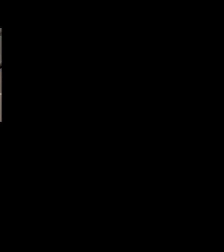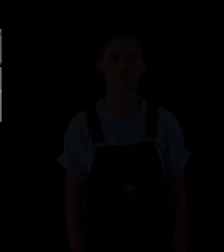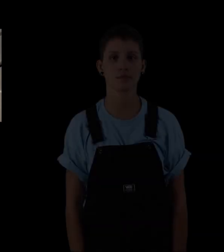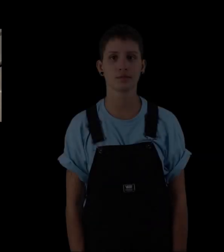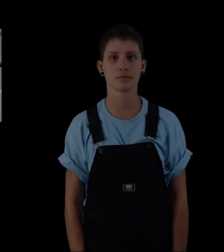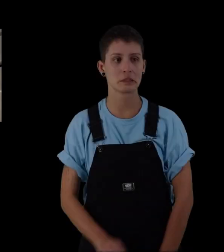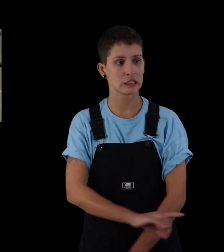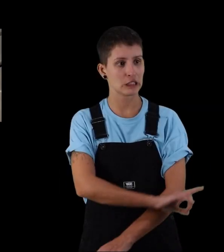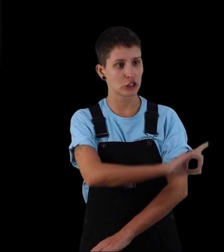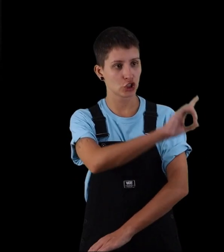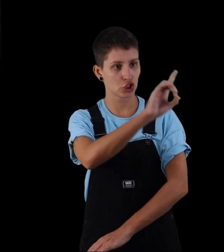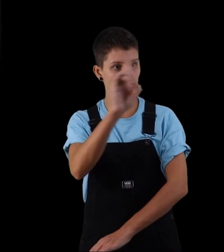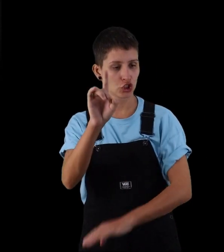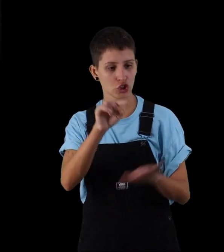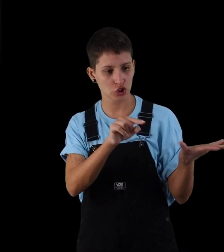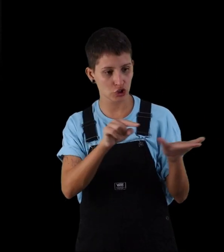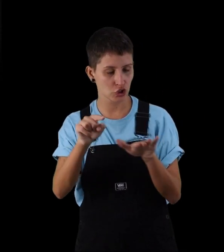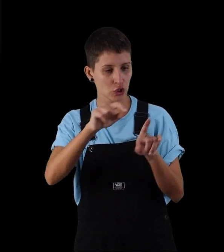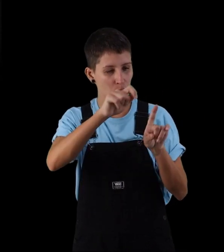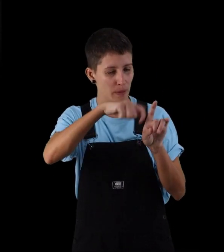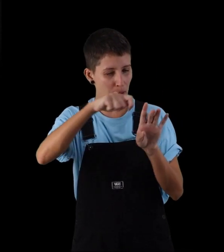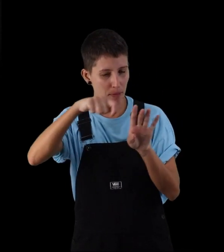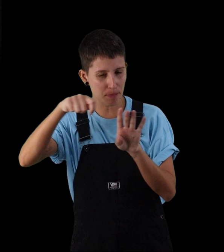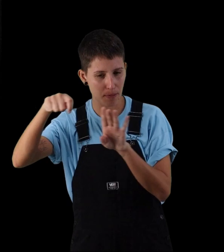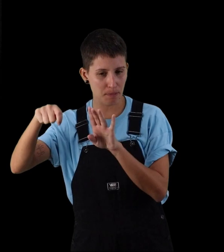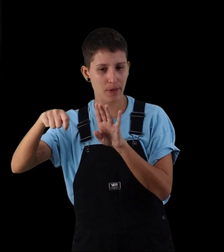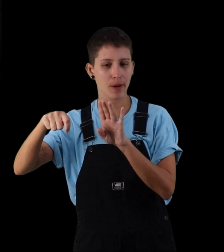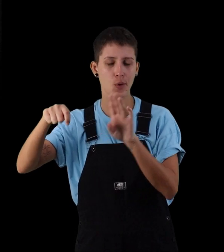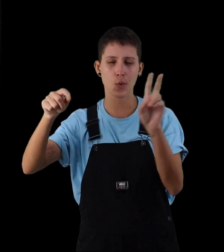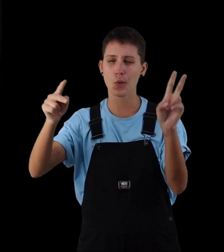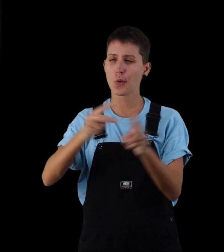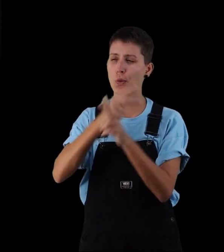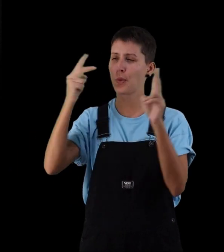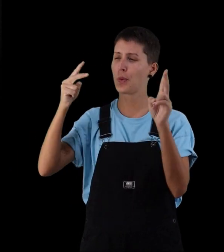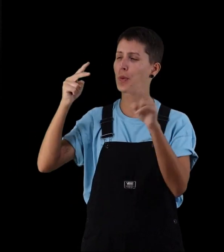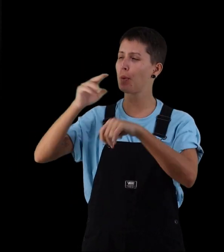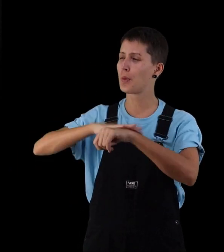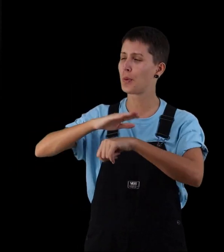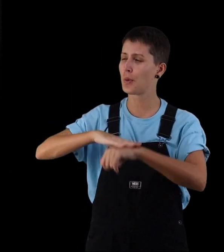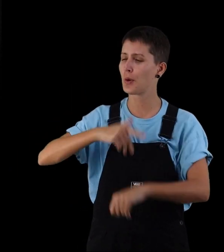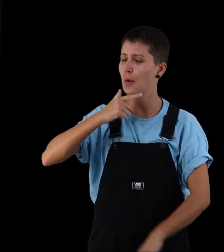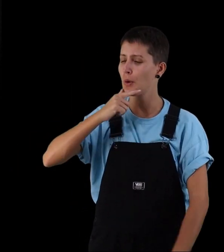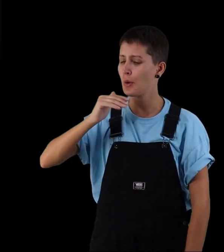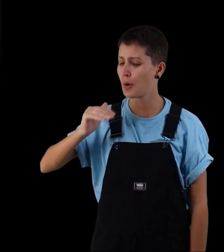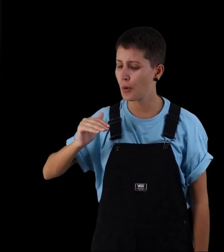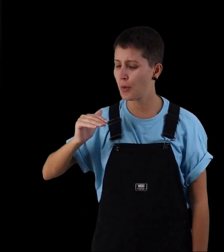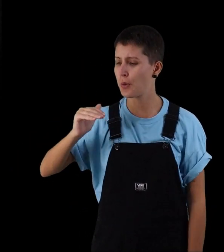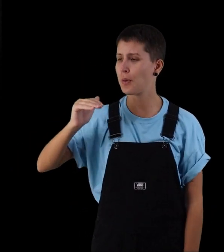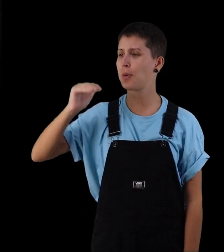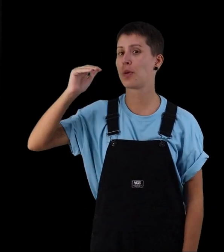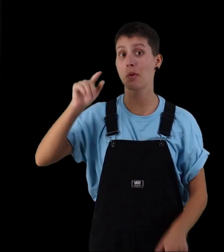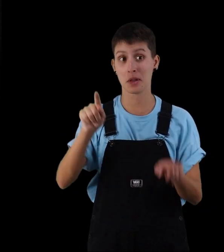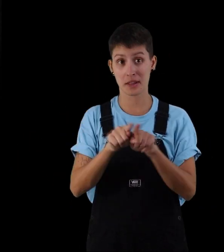Dias, semanas e meses, o tempo fez-se vento. Crescia o menino, também a barriga da